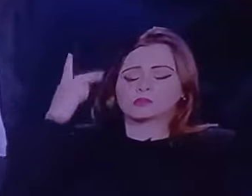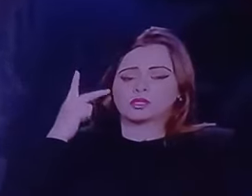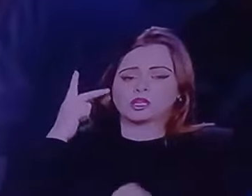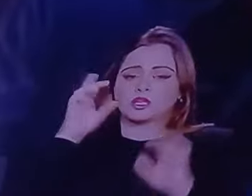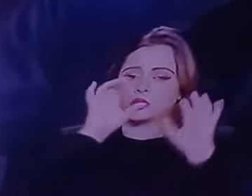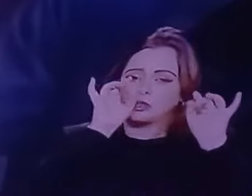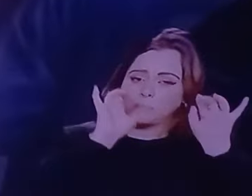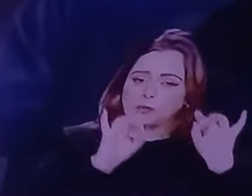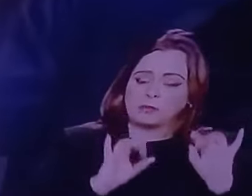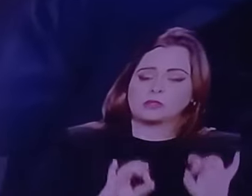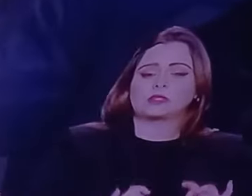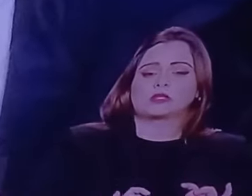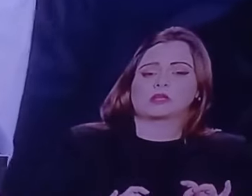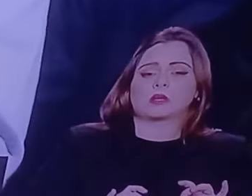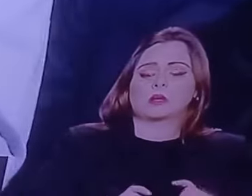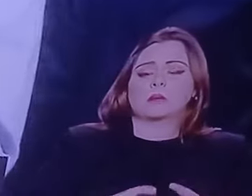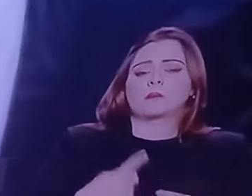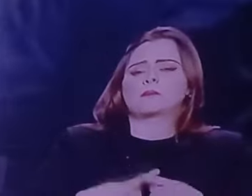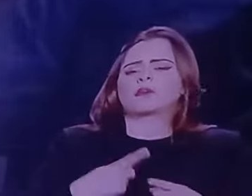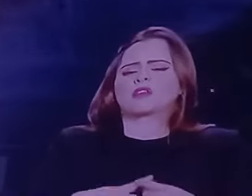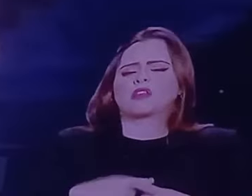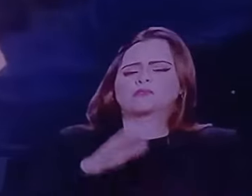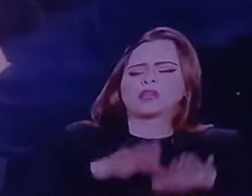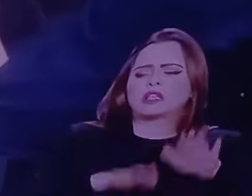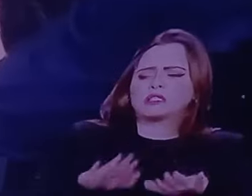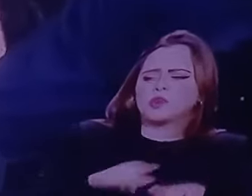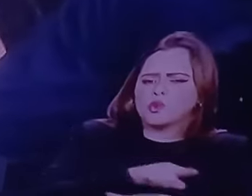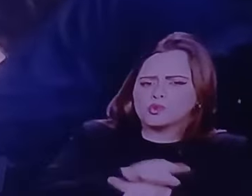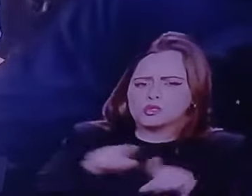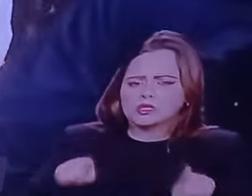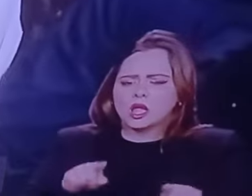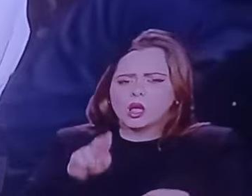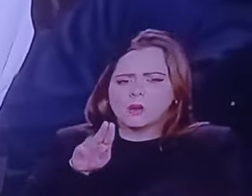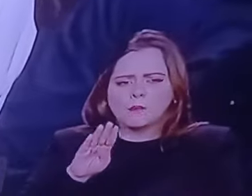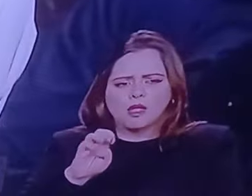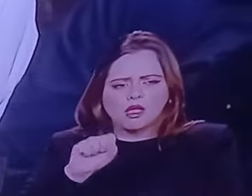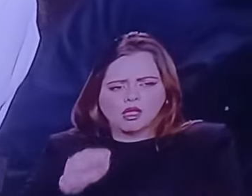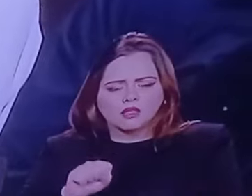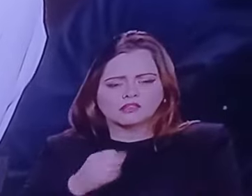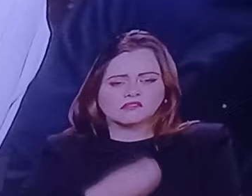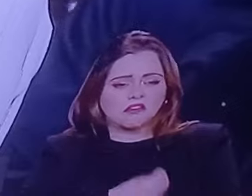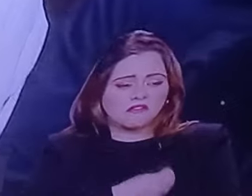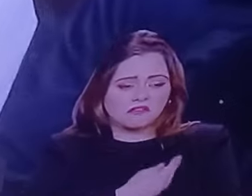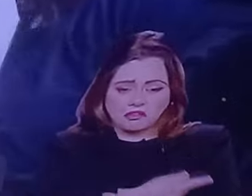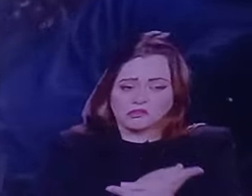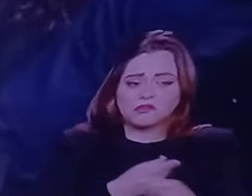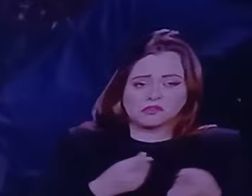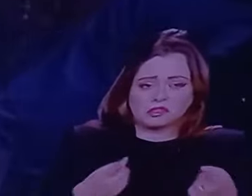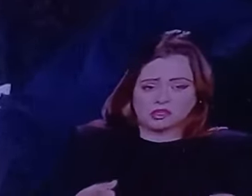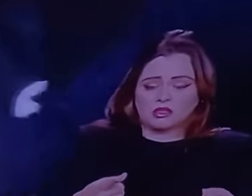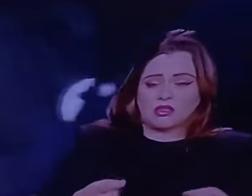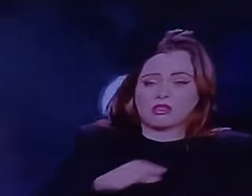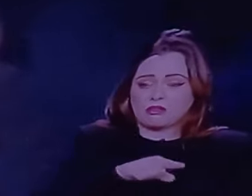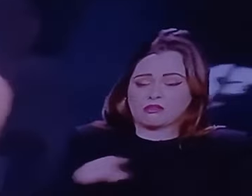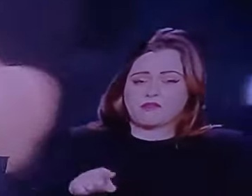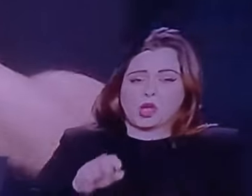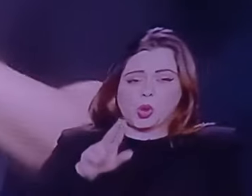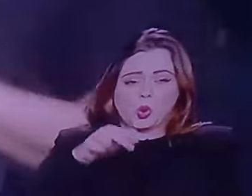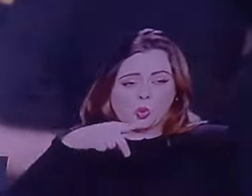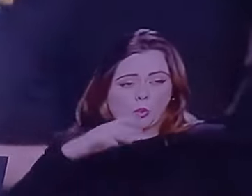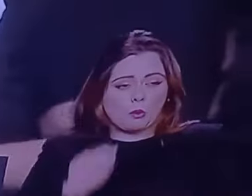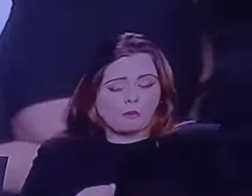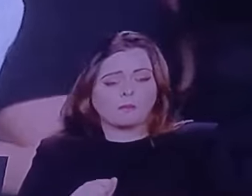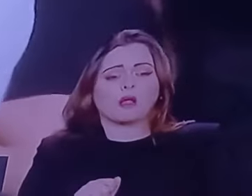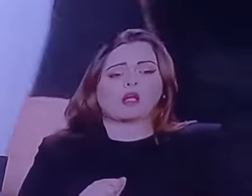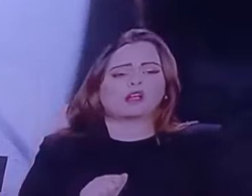especialista. Porque às vezes vocês vão numa UBS na vila de vocês. Às vezes vocês vão numa UPA